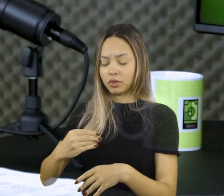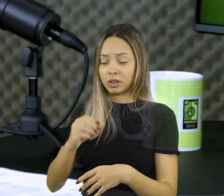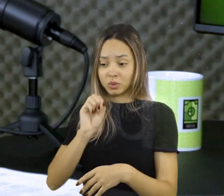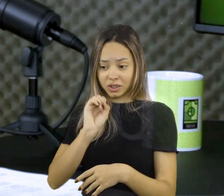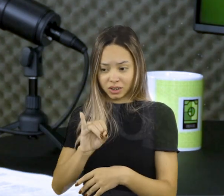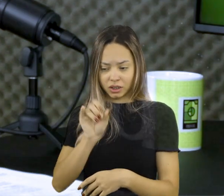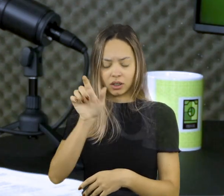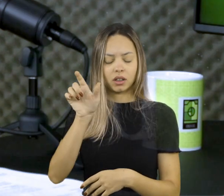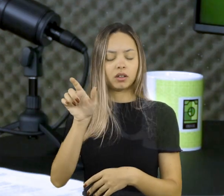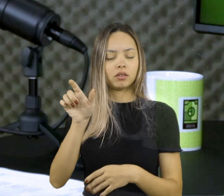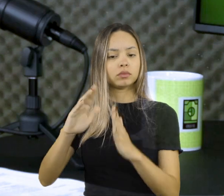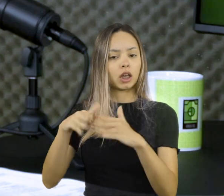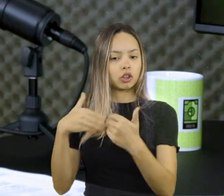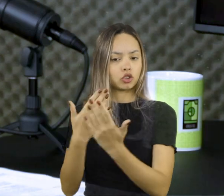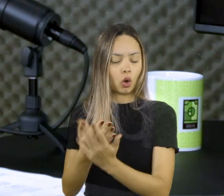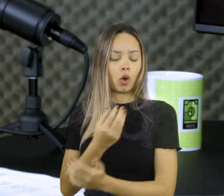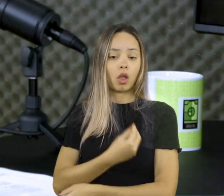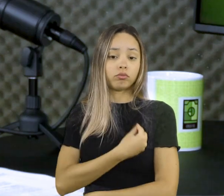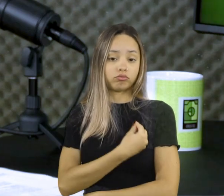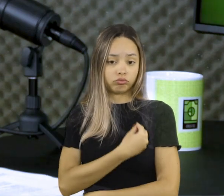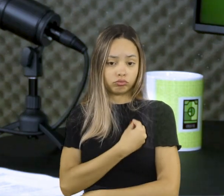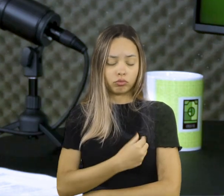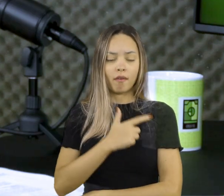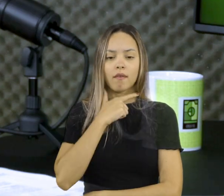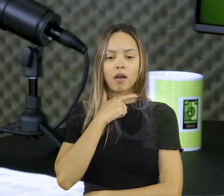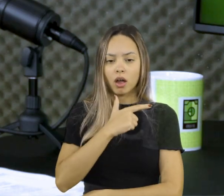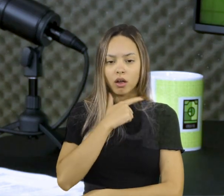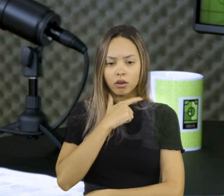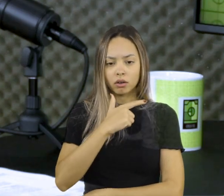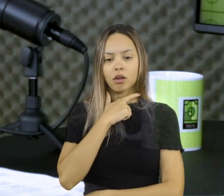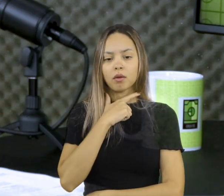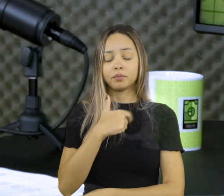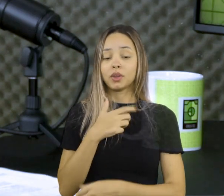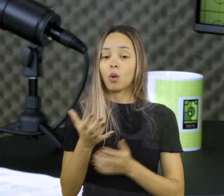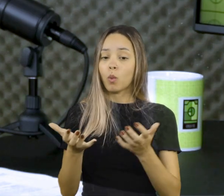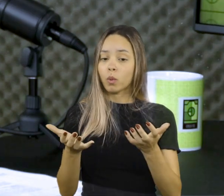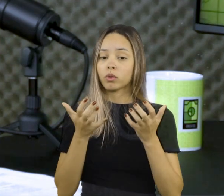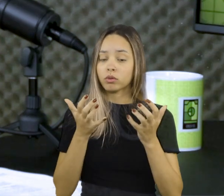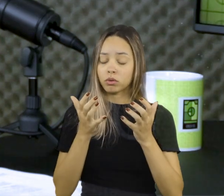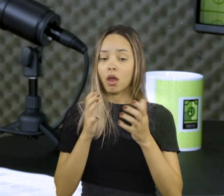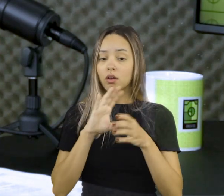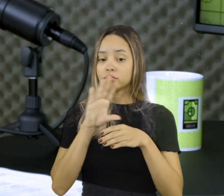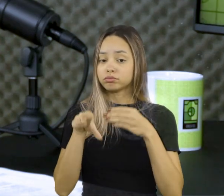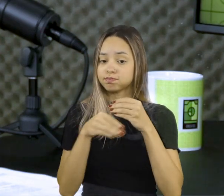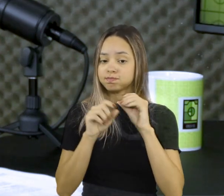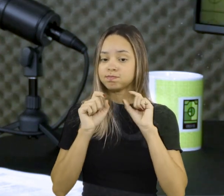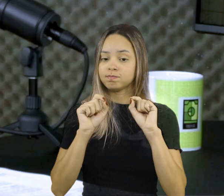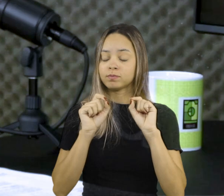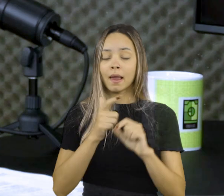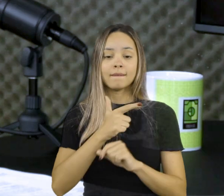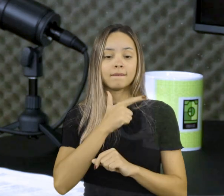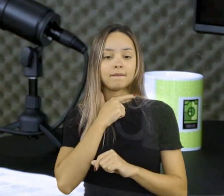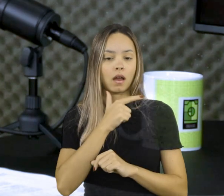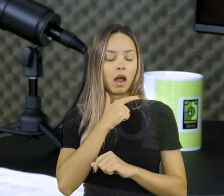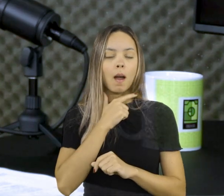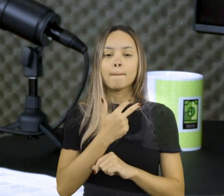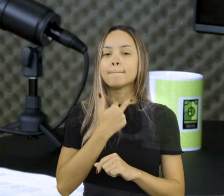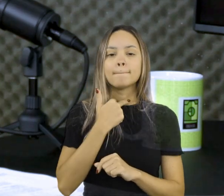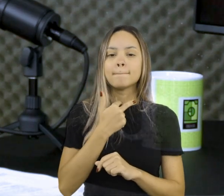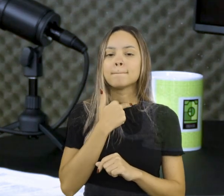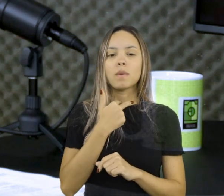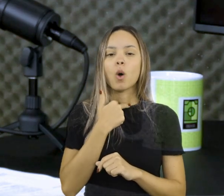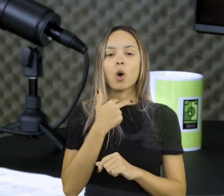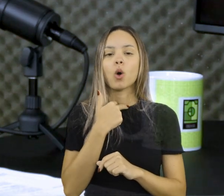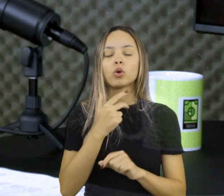tiver a vaga, e aí eu quero abrir um parêntese aí, porque assim, essa vaga não pode ser negada